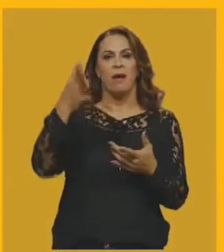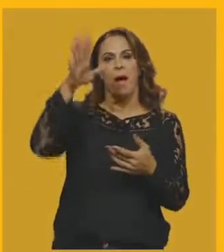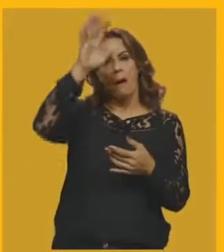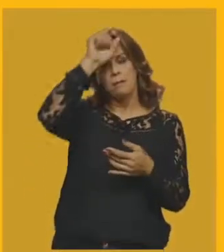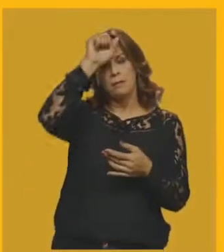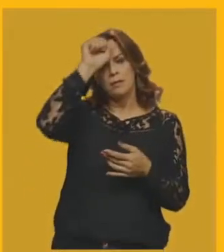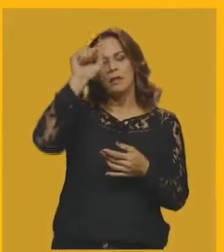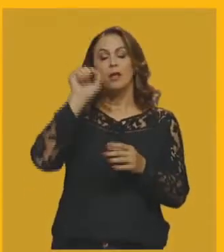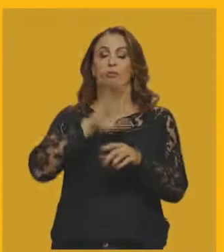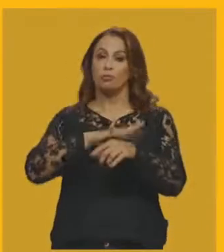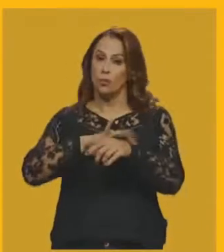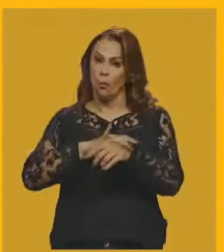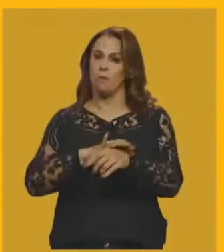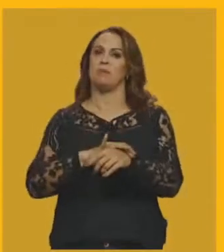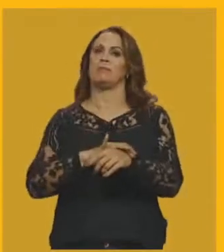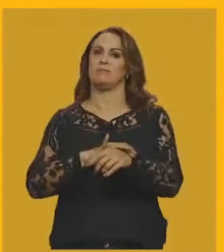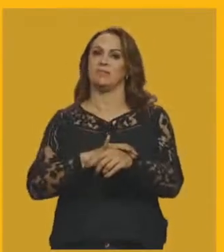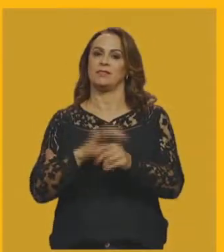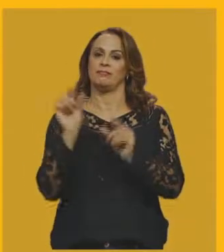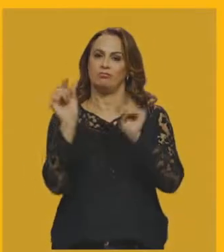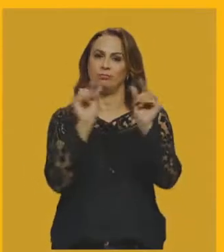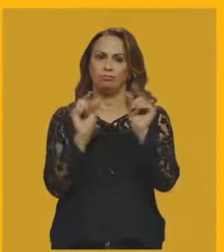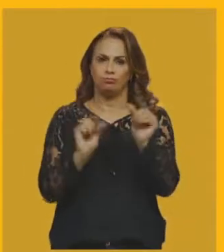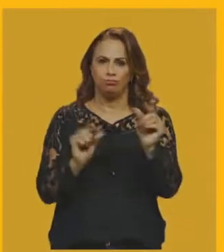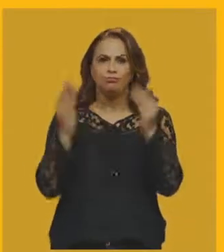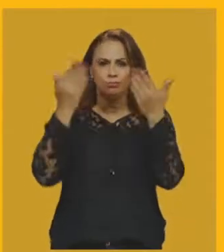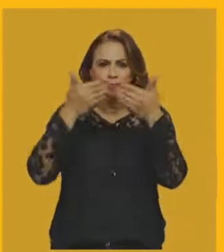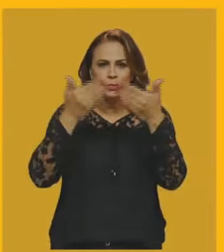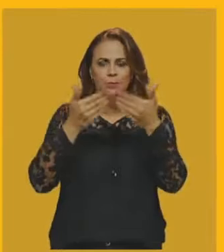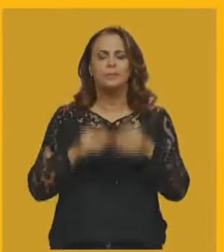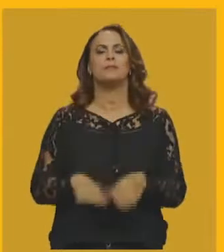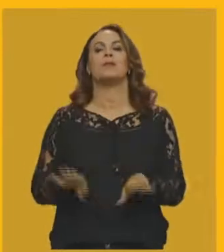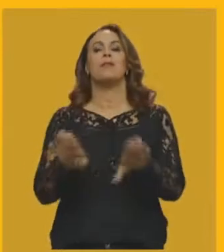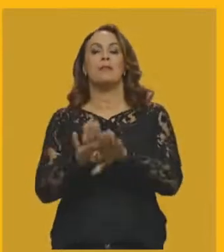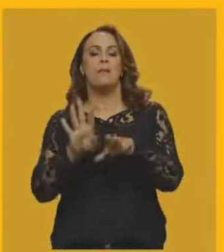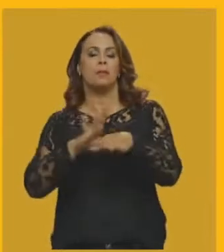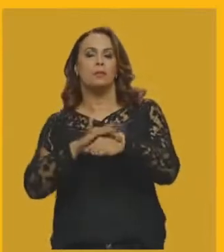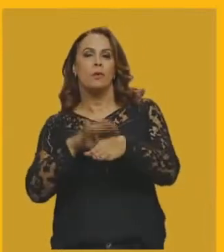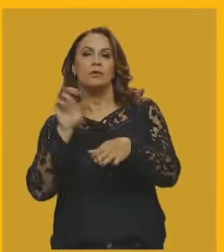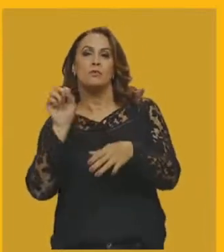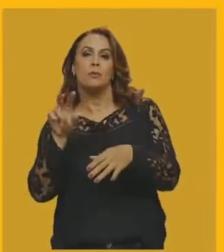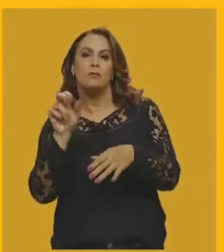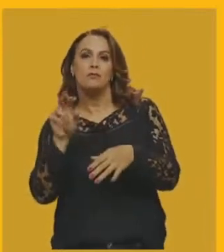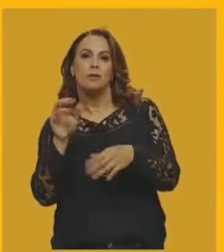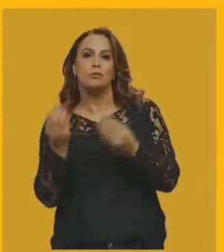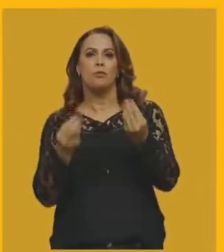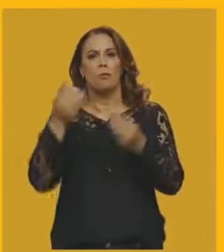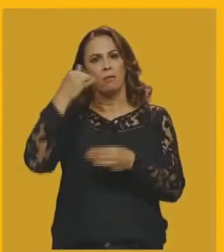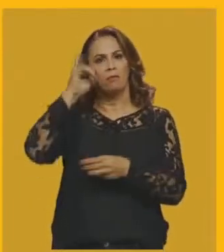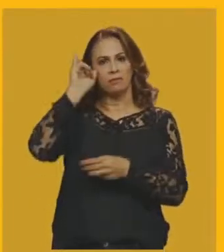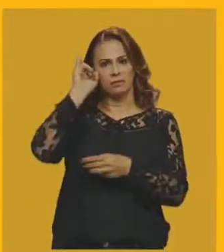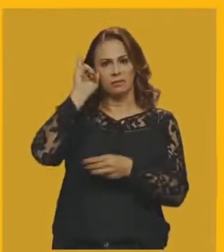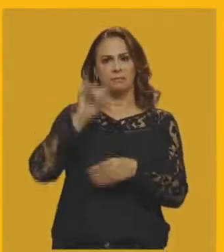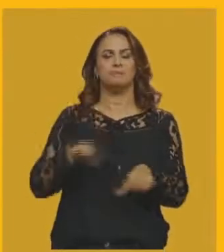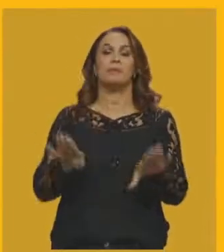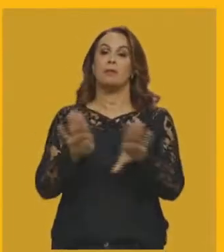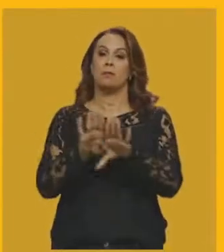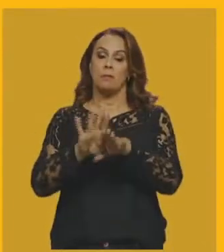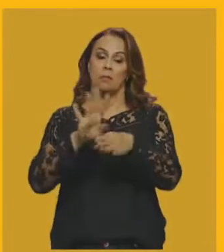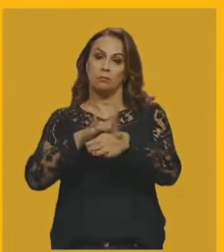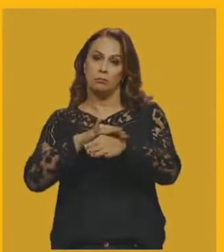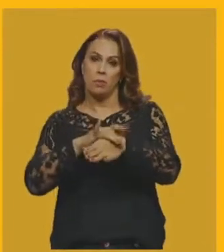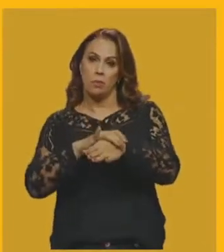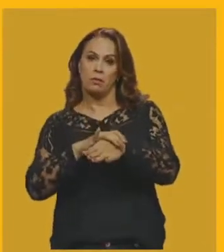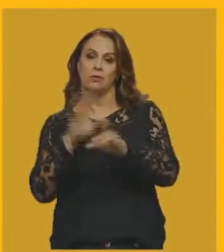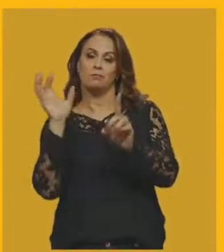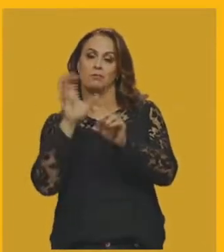identificar algumas doenças causadas por vírus e formas de prevenção, identificar as doenças causadas por bactérias e